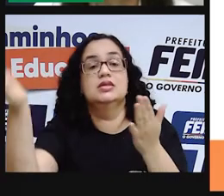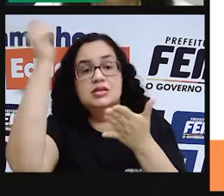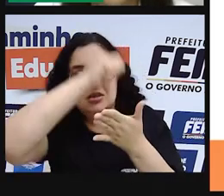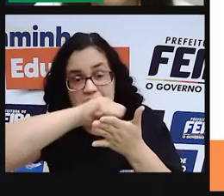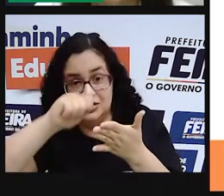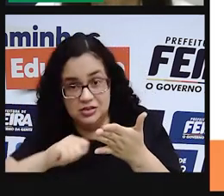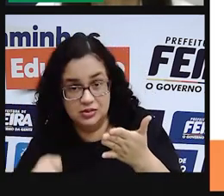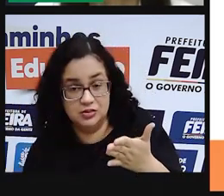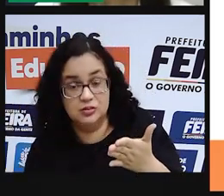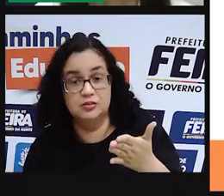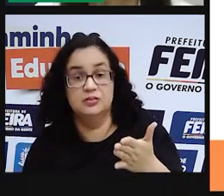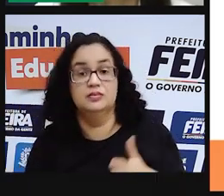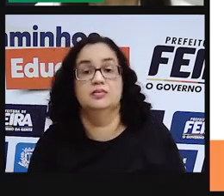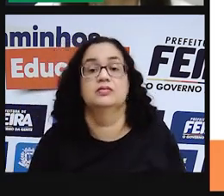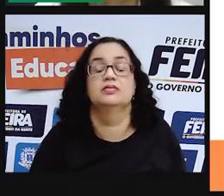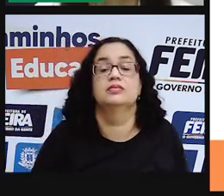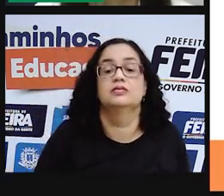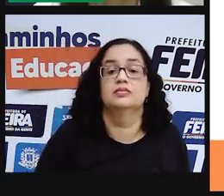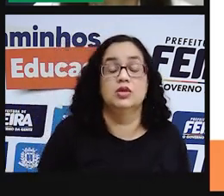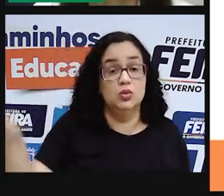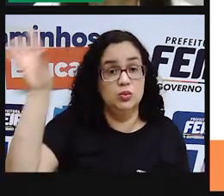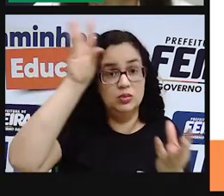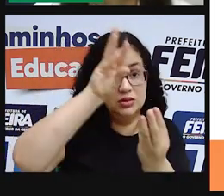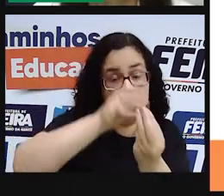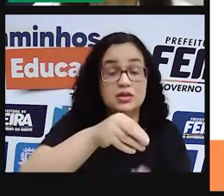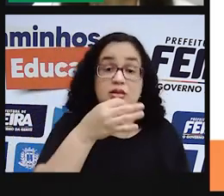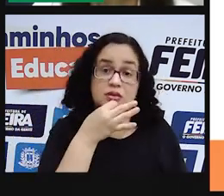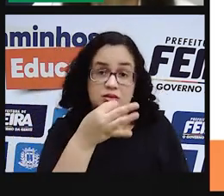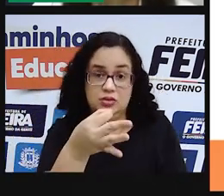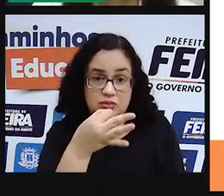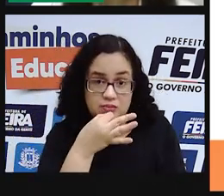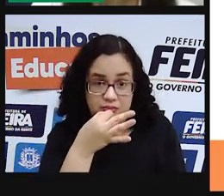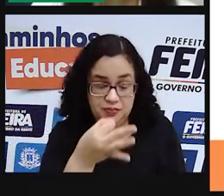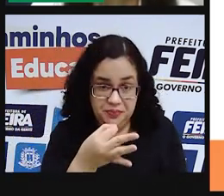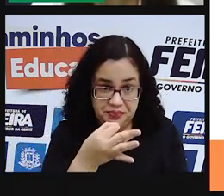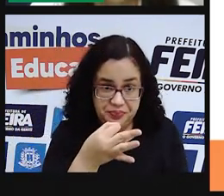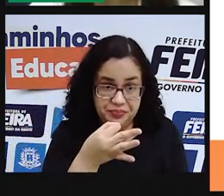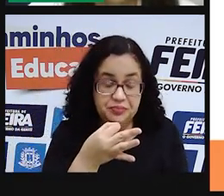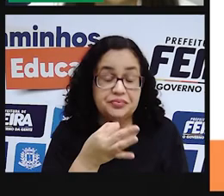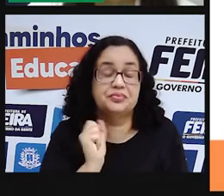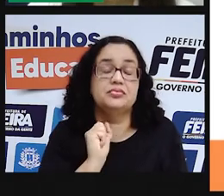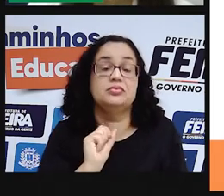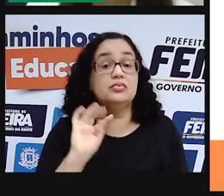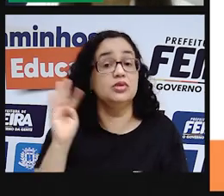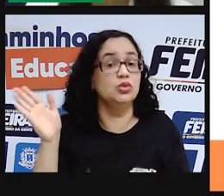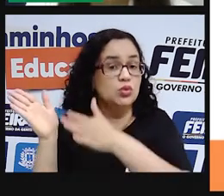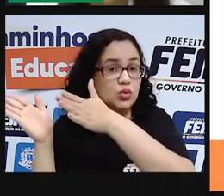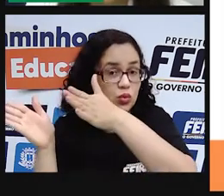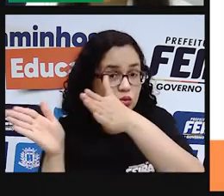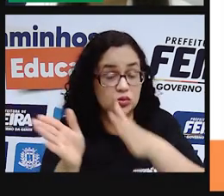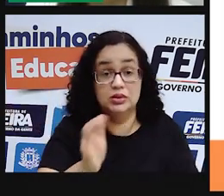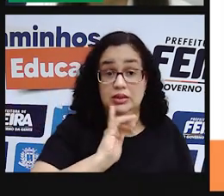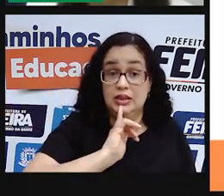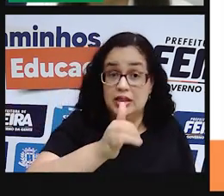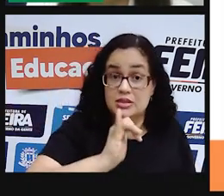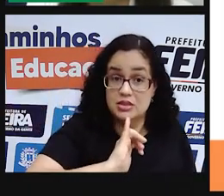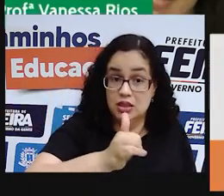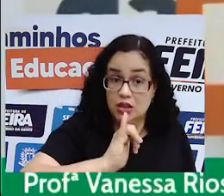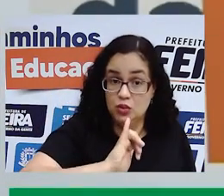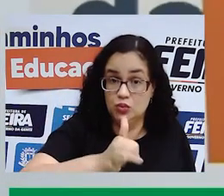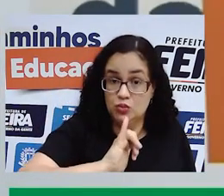quer produzir uma resenha crítica. Então, ó, tem toda a narração do que a gente